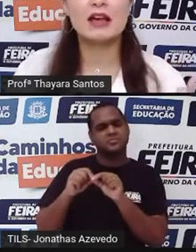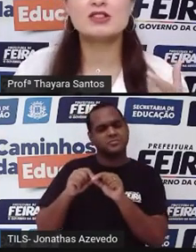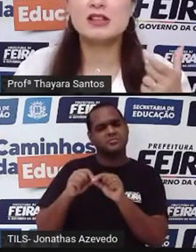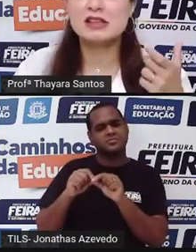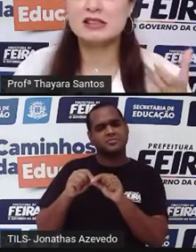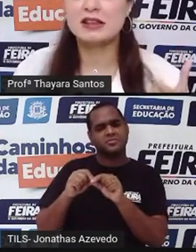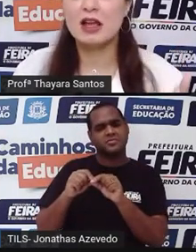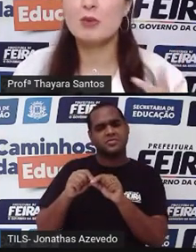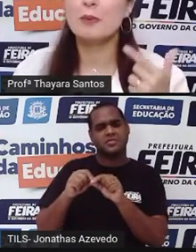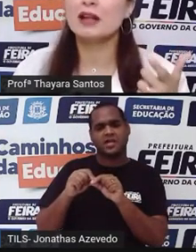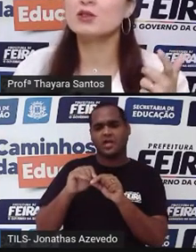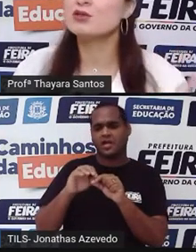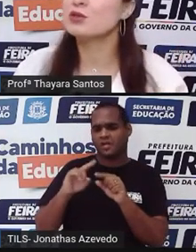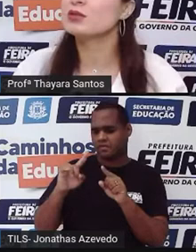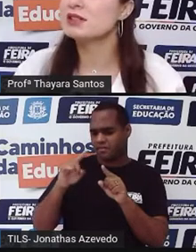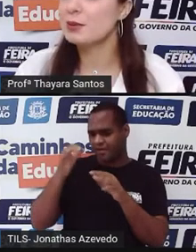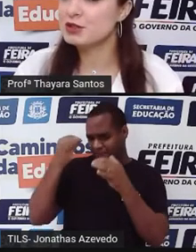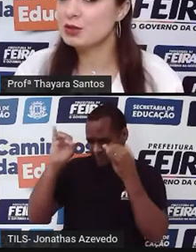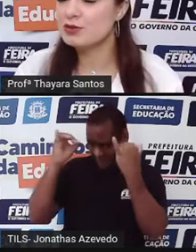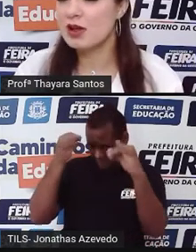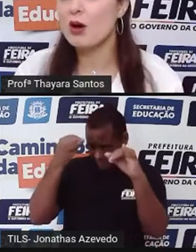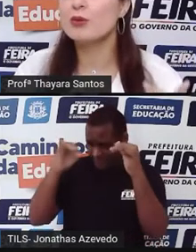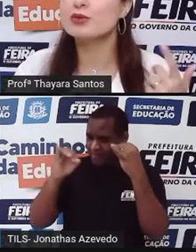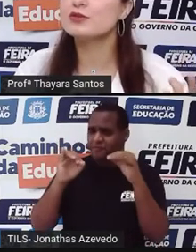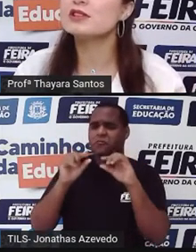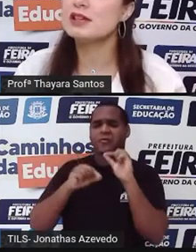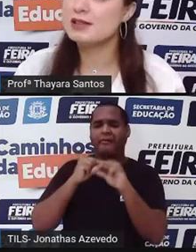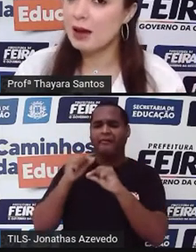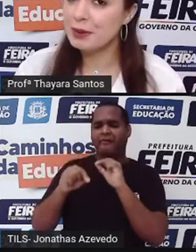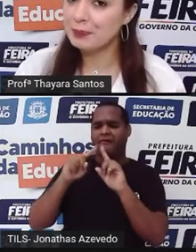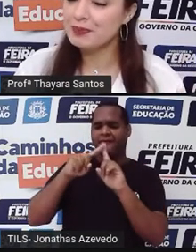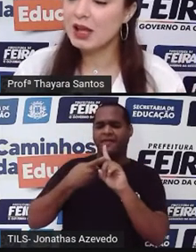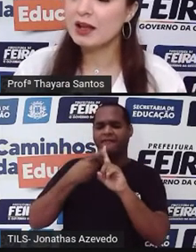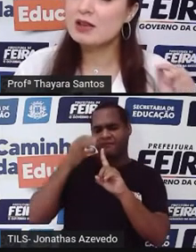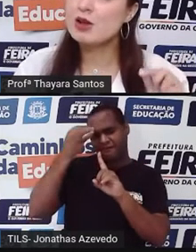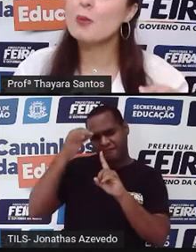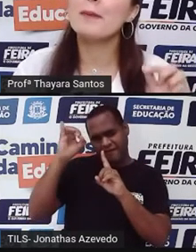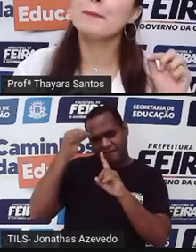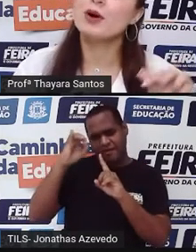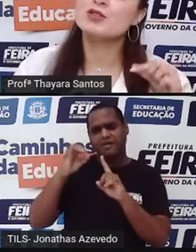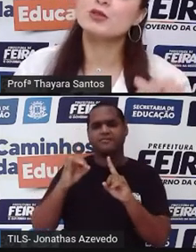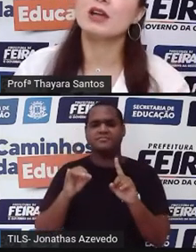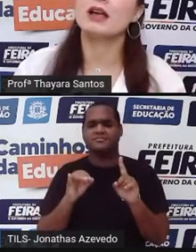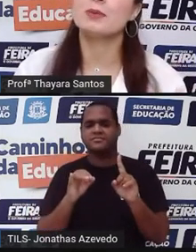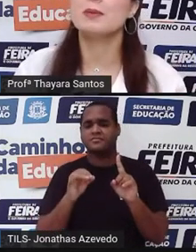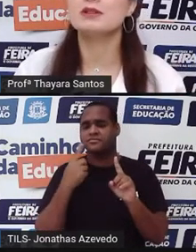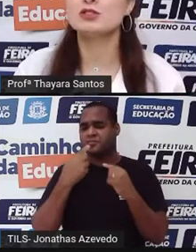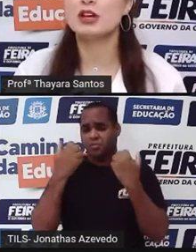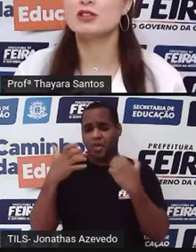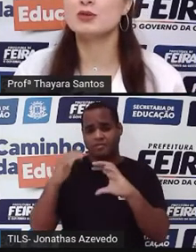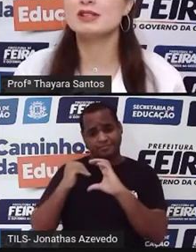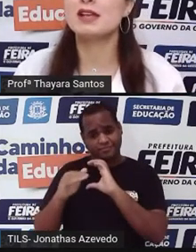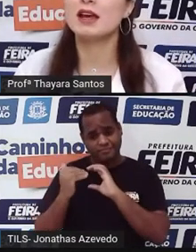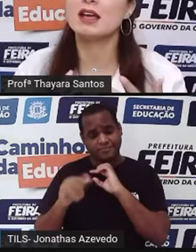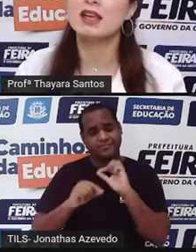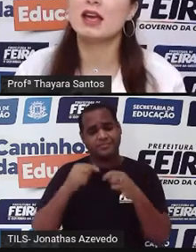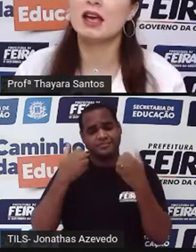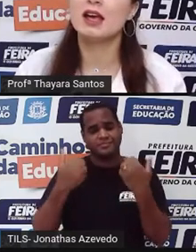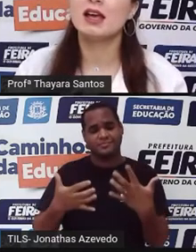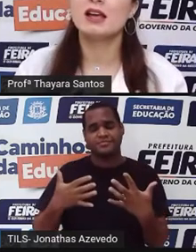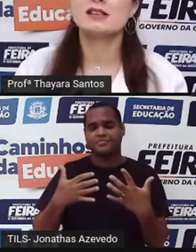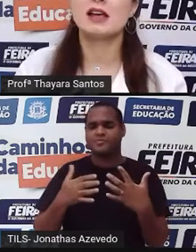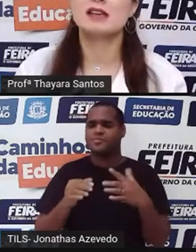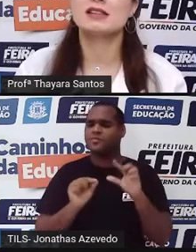sabem o que quer dizer esse termo métodos contraceptivos Algum de vocês sabe quem souber pode contar aqui para mim no chat O que